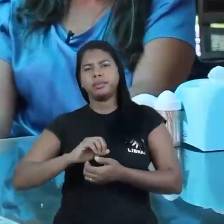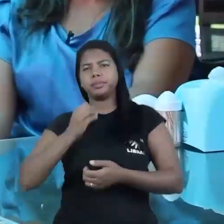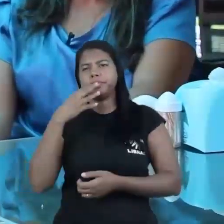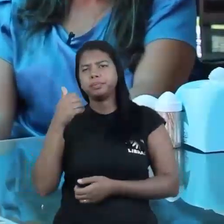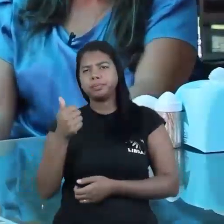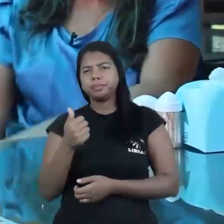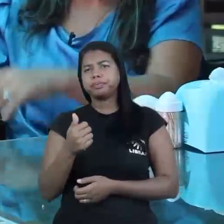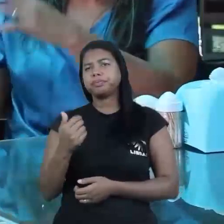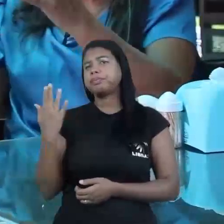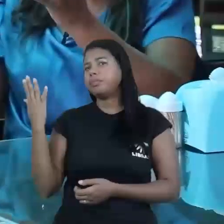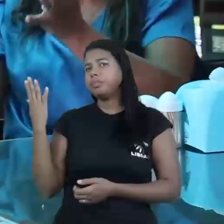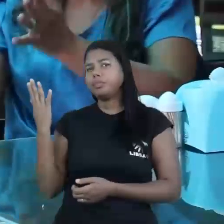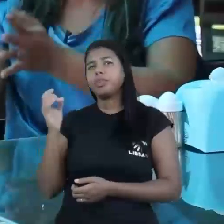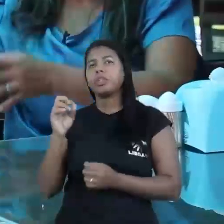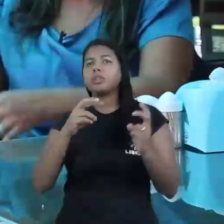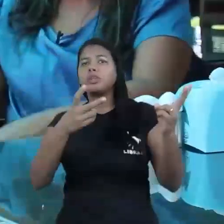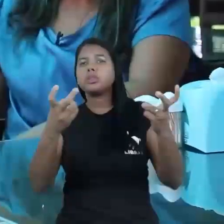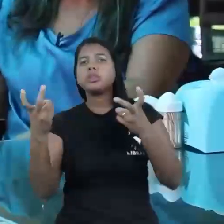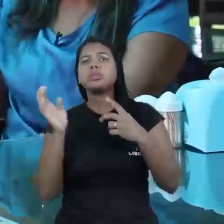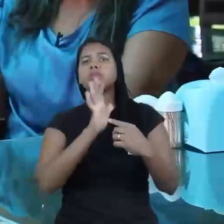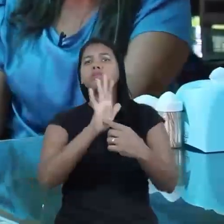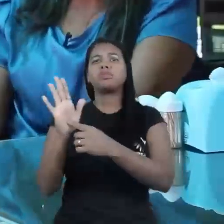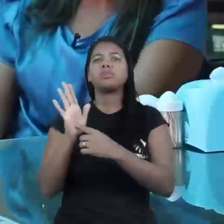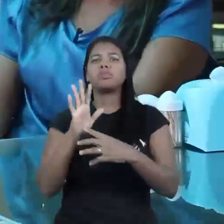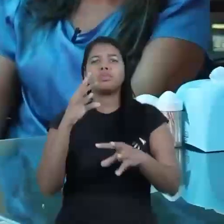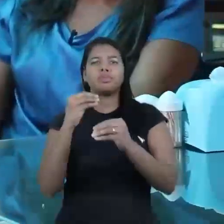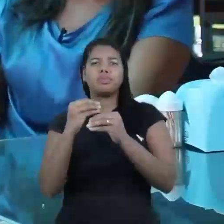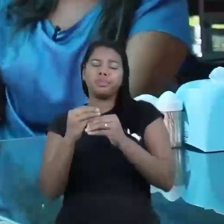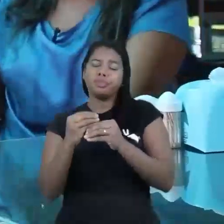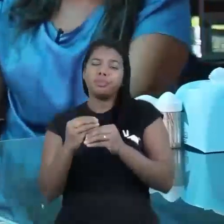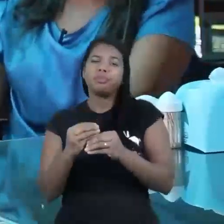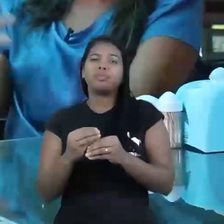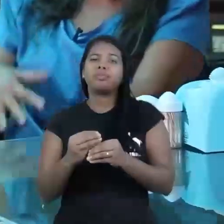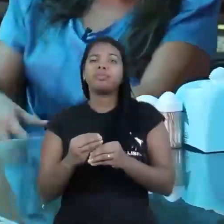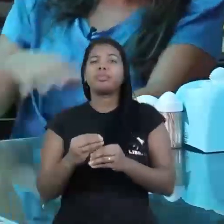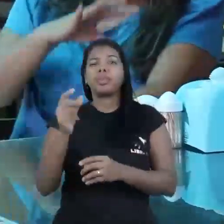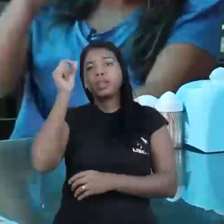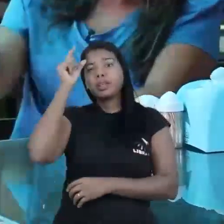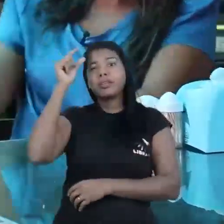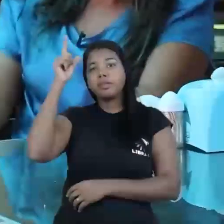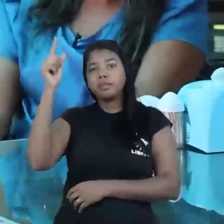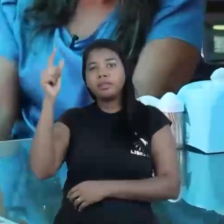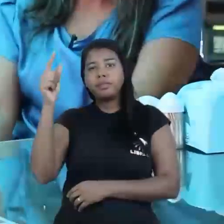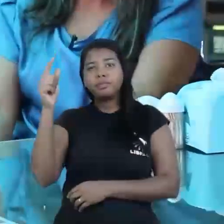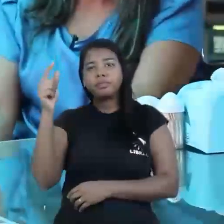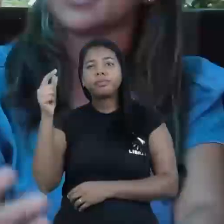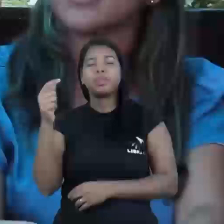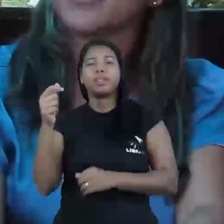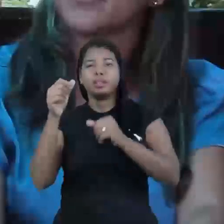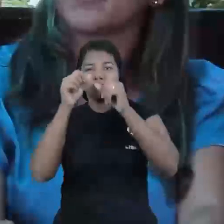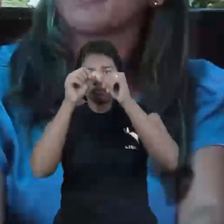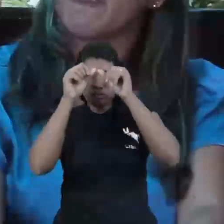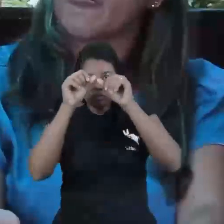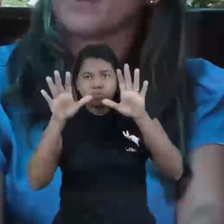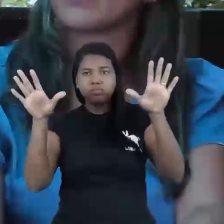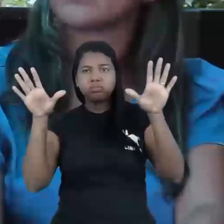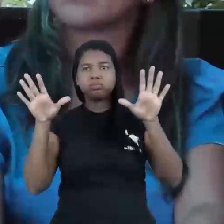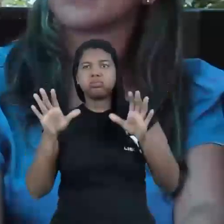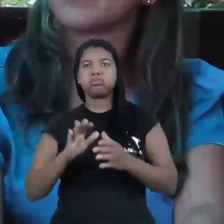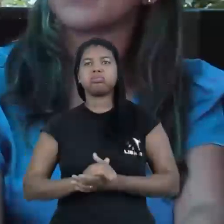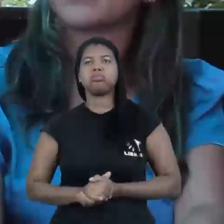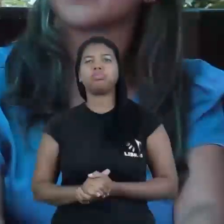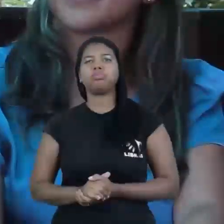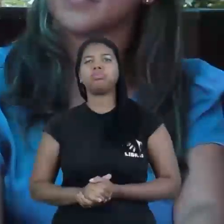pode contar só com essa expectativa do público que passa na porta, né? Então, Exato. A ideia é atingir realmente e expandir. Erramos no delivery. No